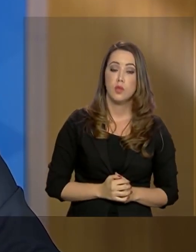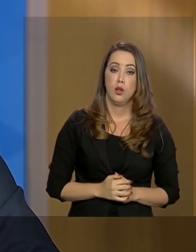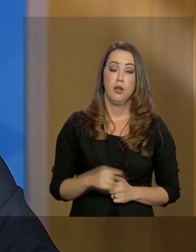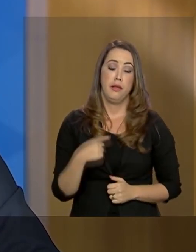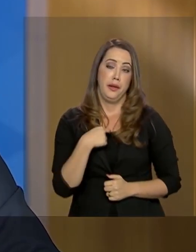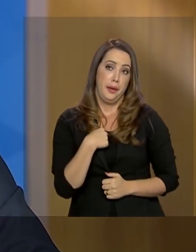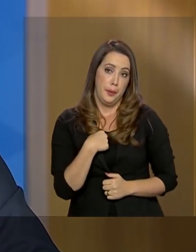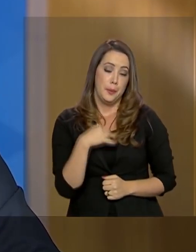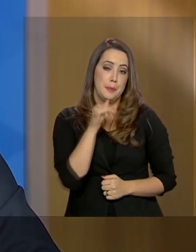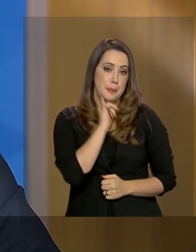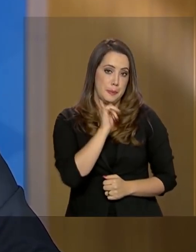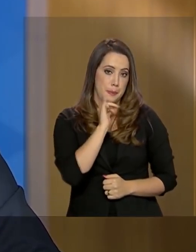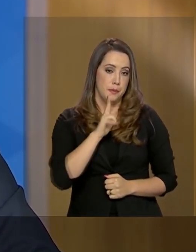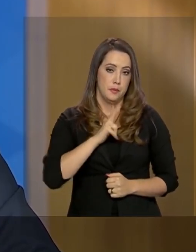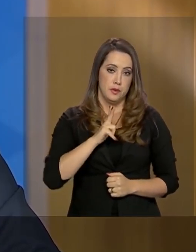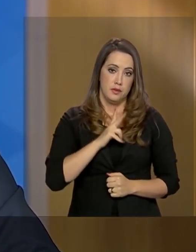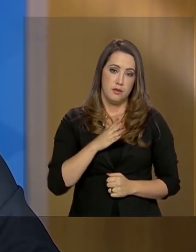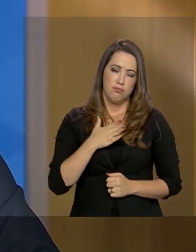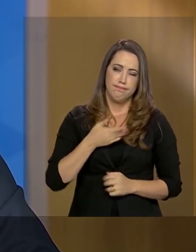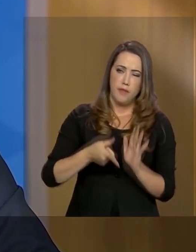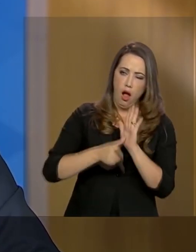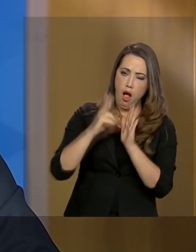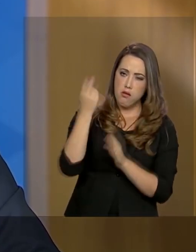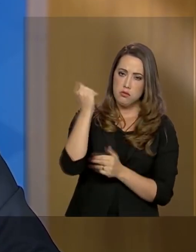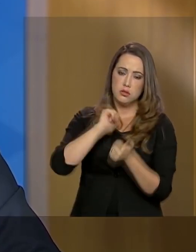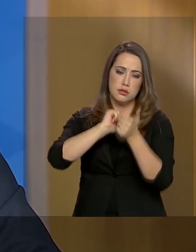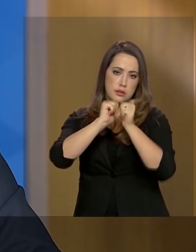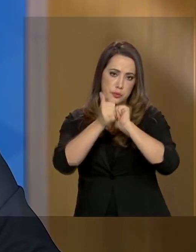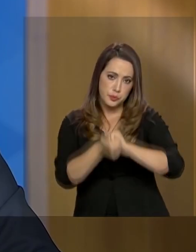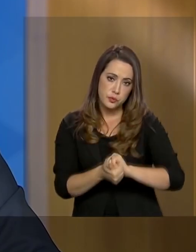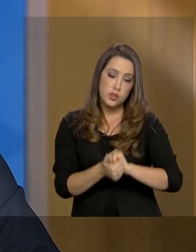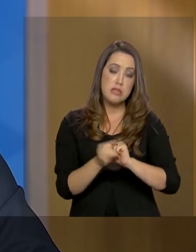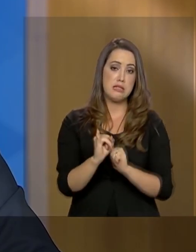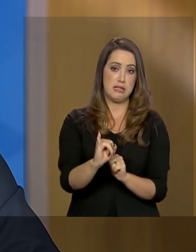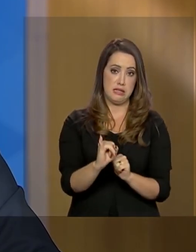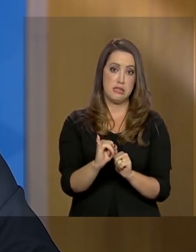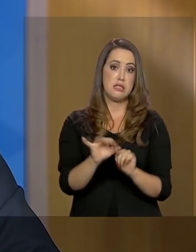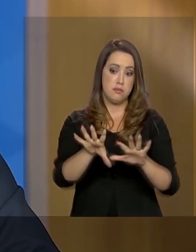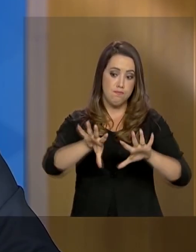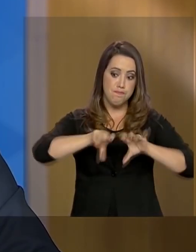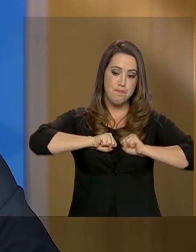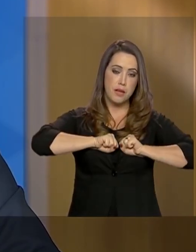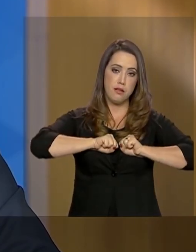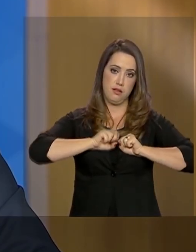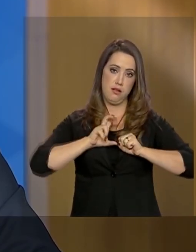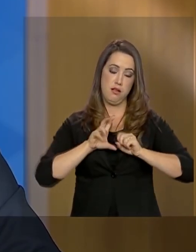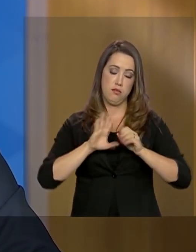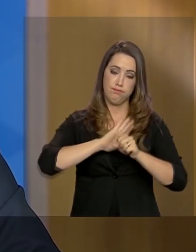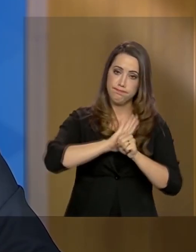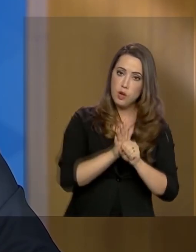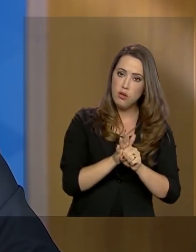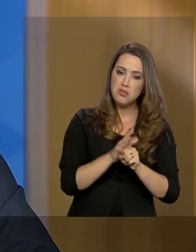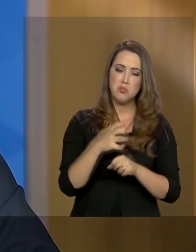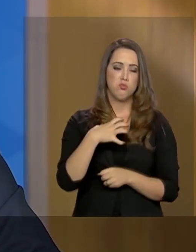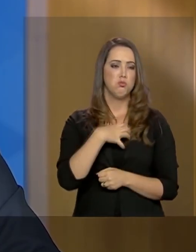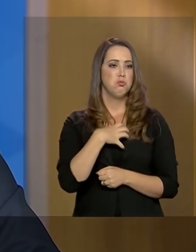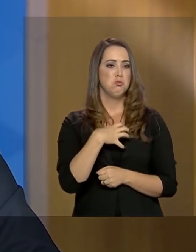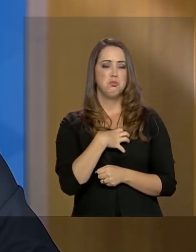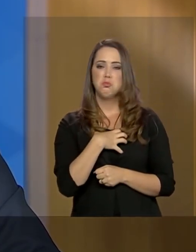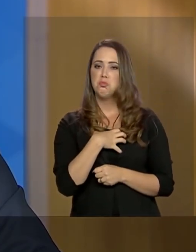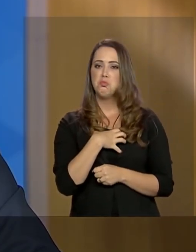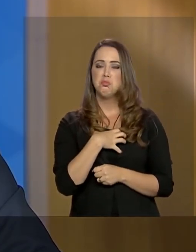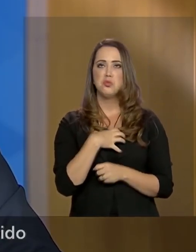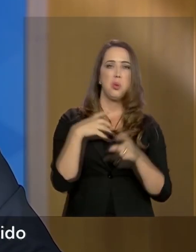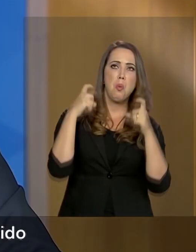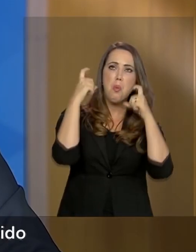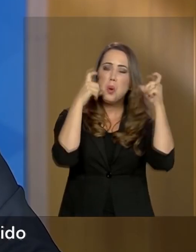governo. Que tem sua culpa também. Não é nem um santinho, não. Só que nesse caso aí, é o que menos deve. Então, só por isso que eu tô colocando aqui, você vê que